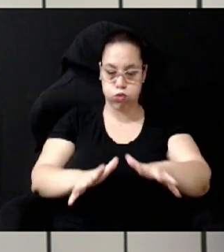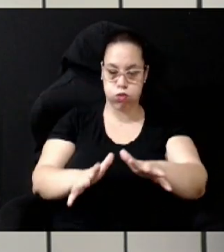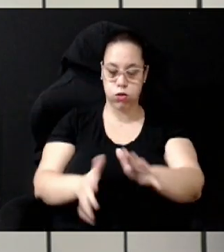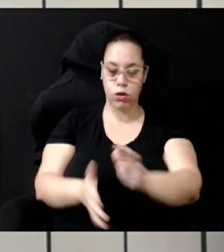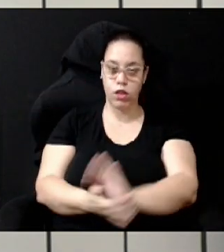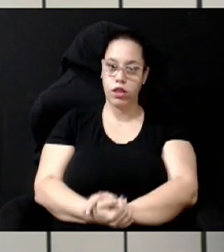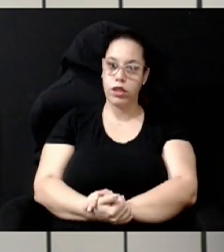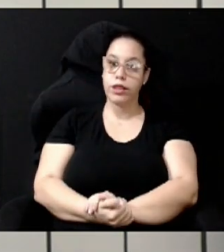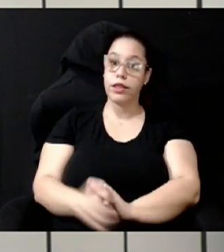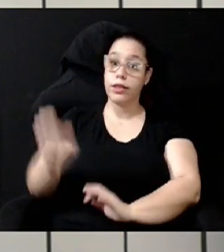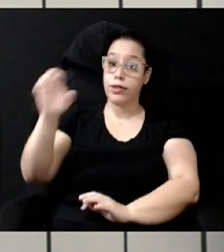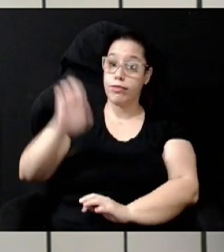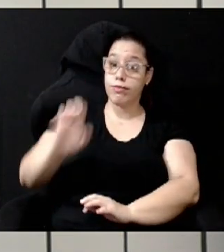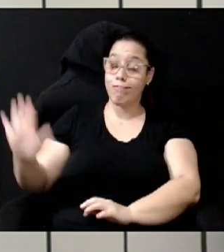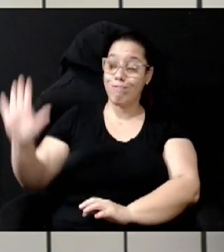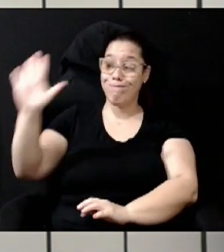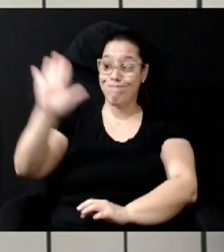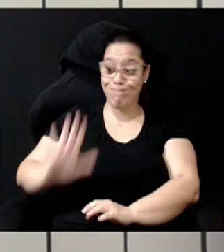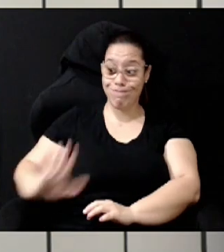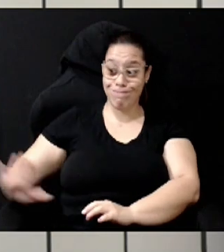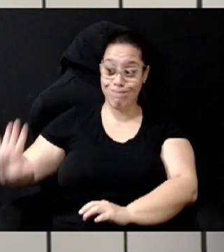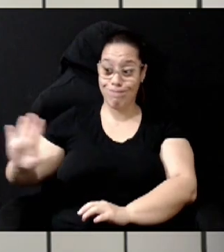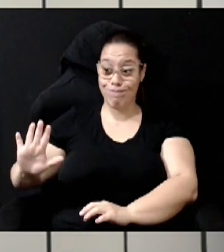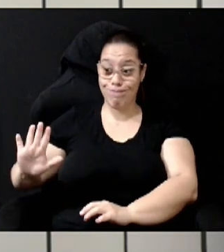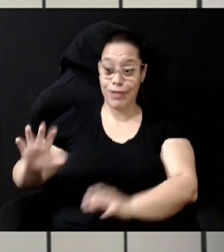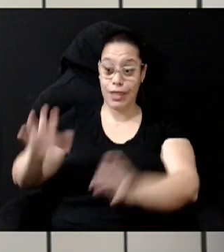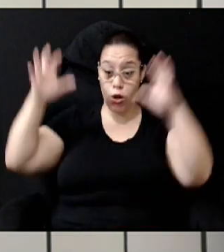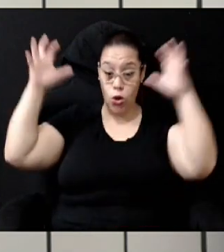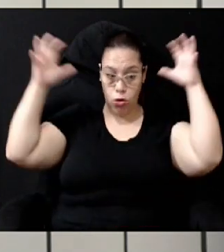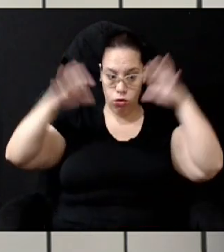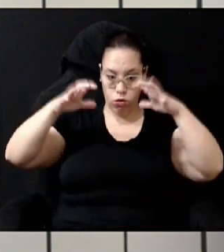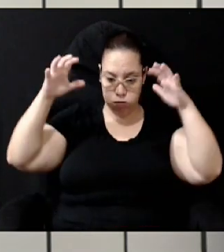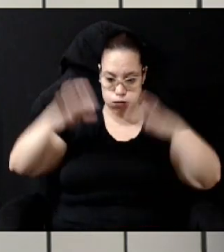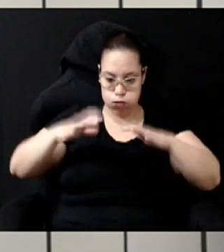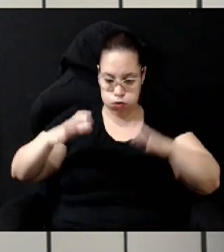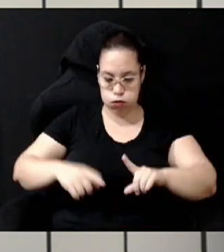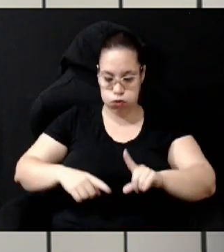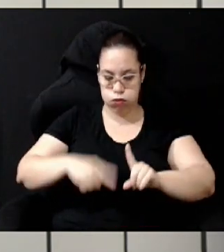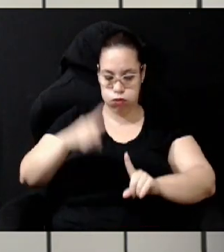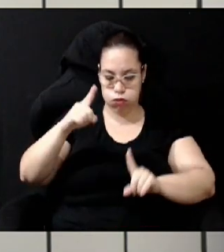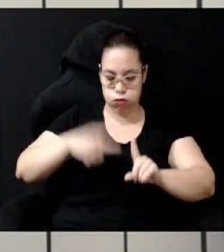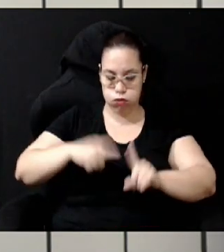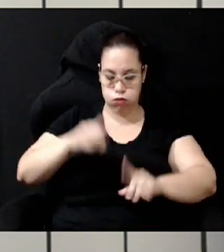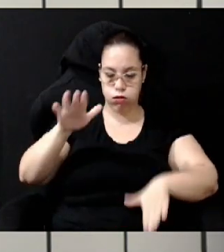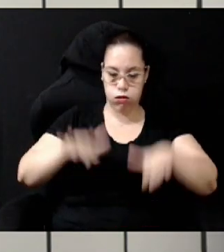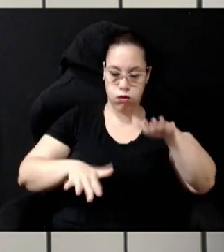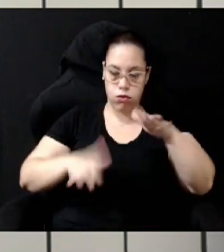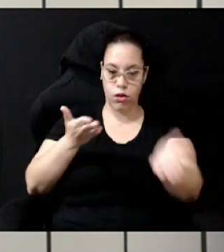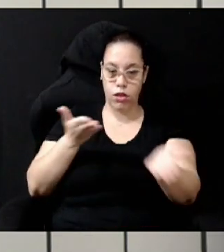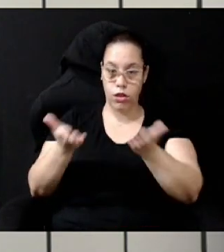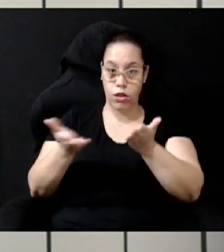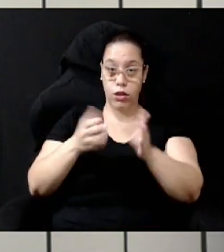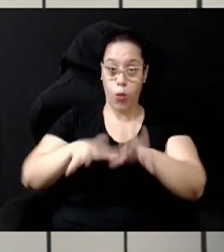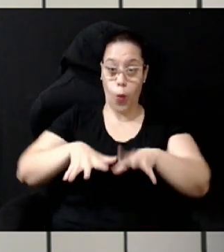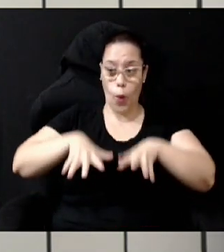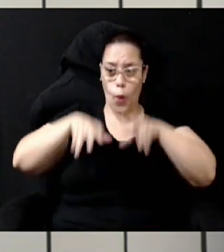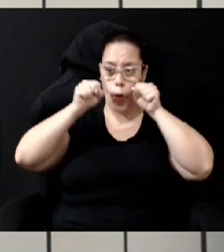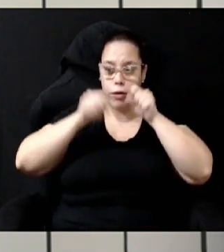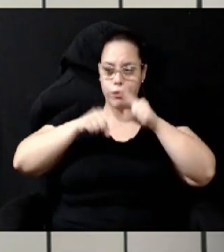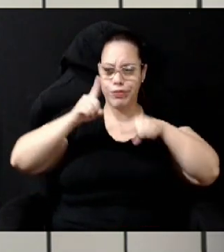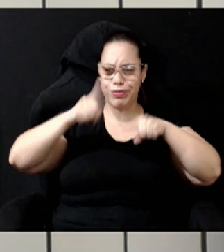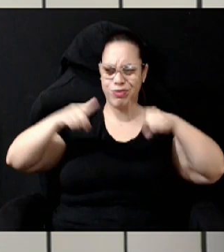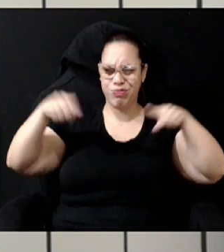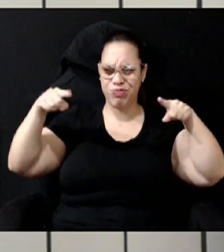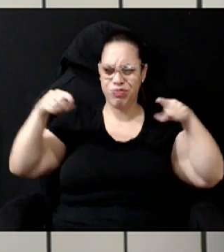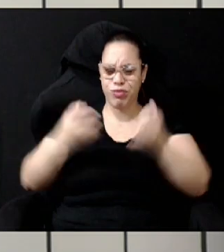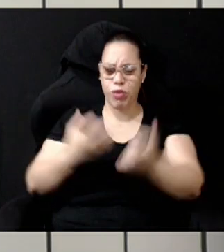Europa Oriental tiveram chuvas acima da média. No período de secas, nós temos milhares de focos de incêndio.